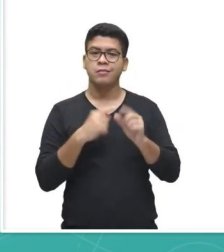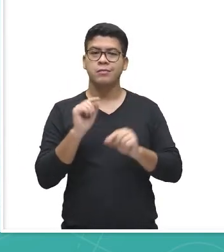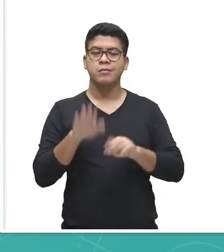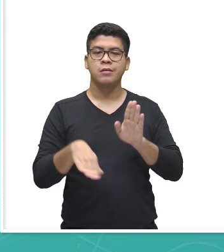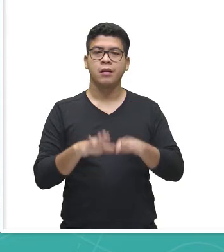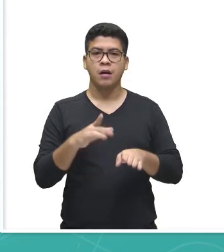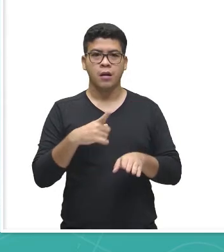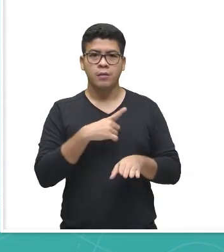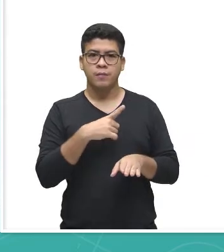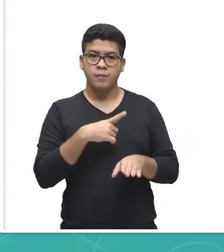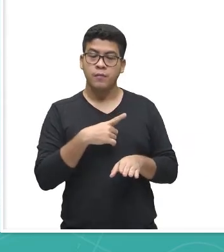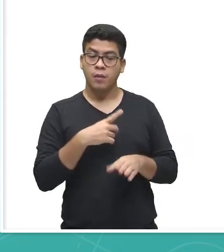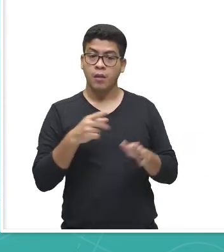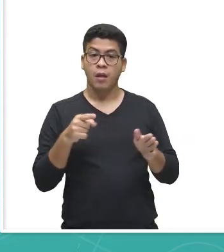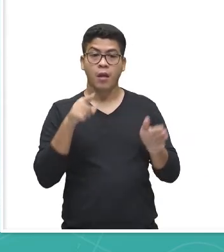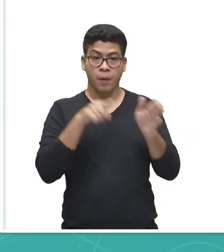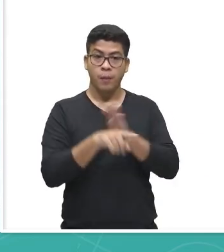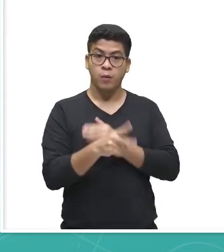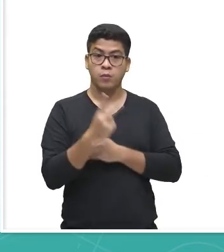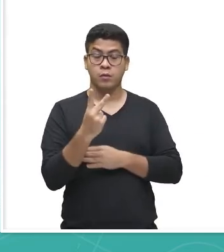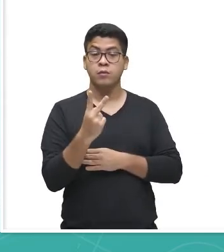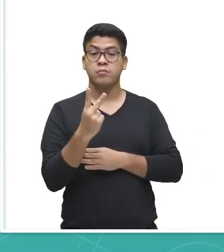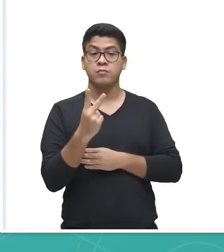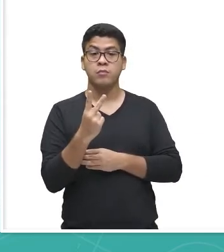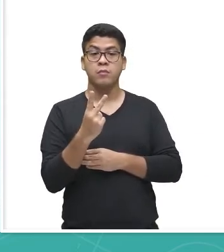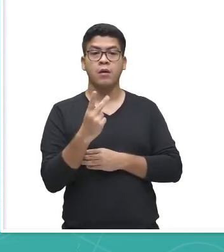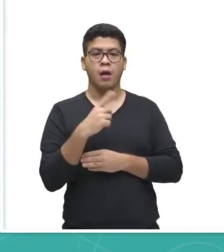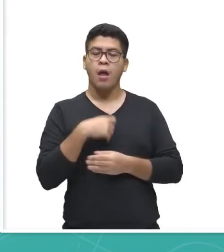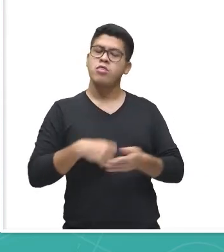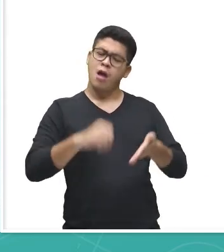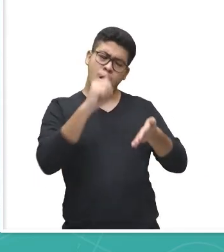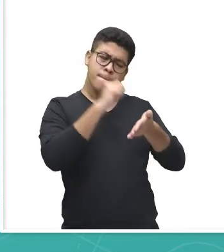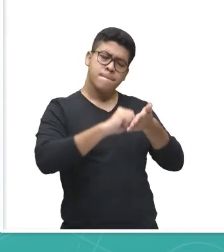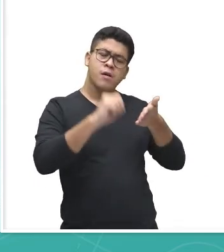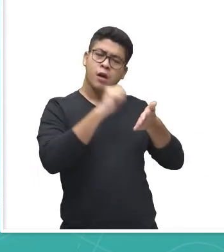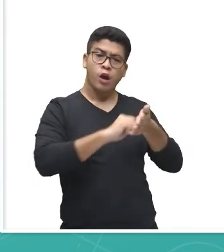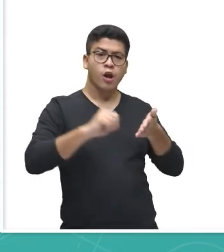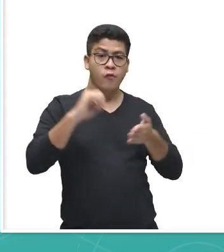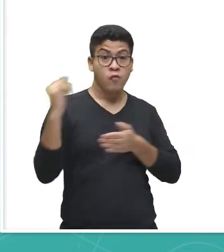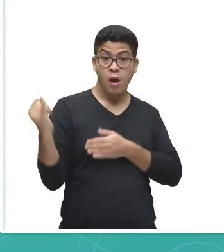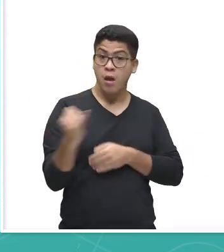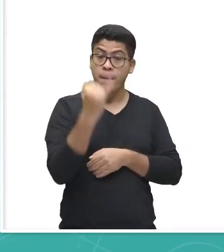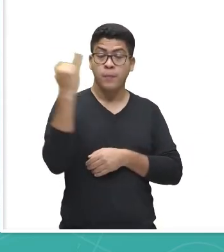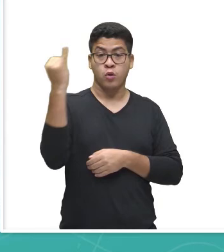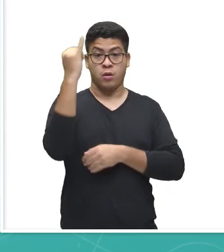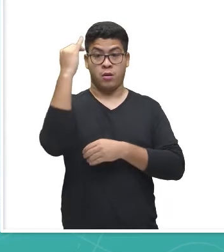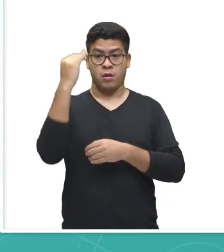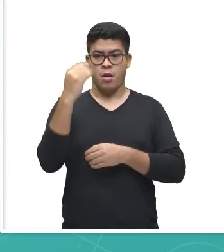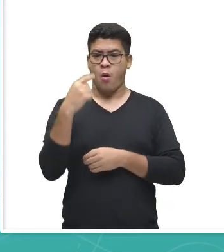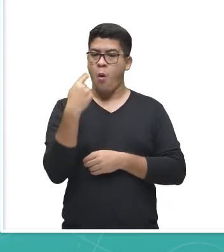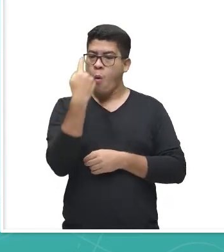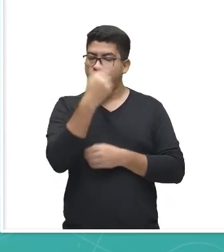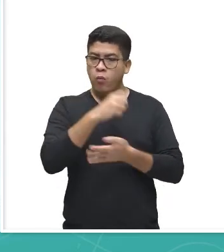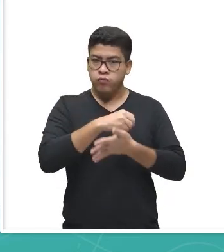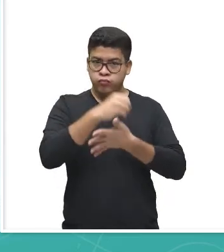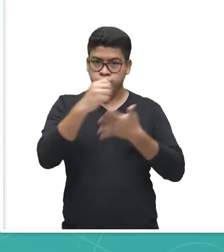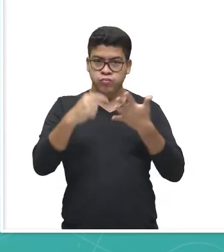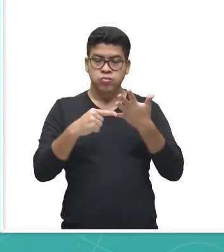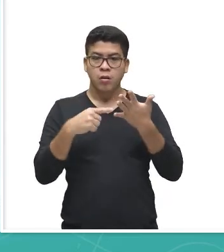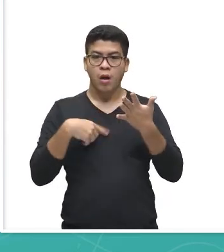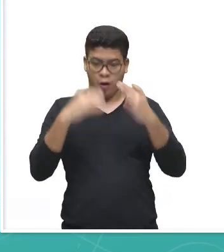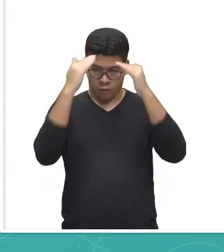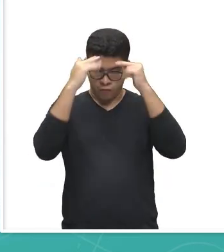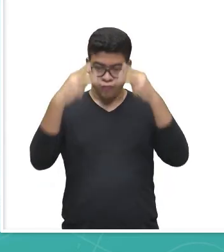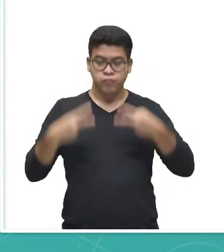1. Temos aí mais uma questão. Na nossa questão de número 2, escreva a importância dos órgãos do